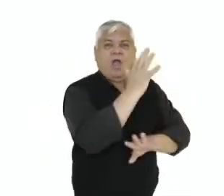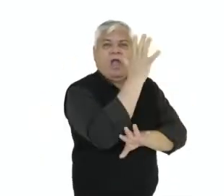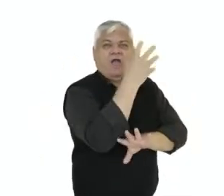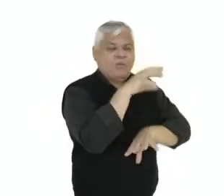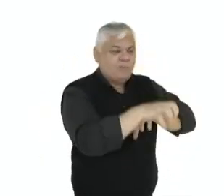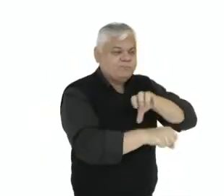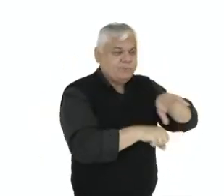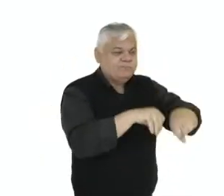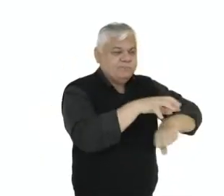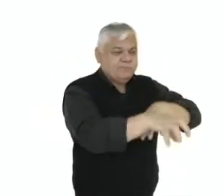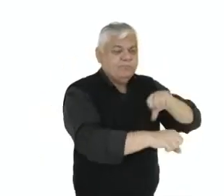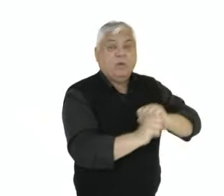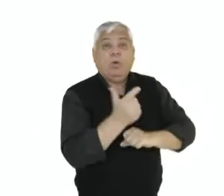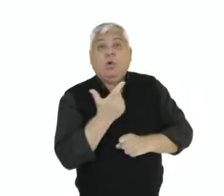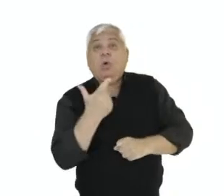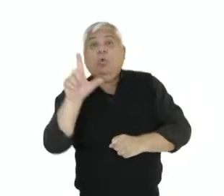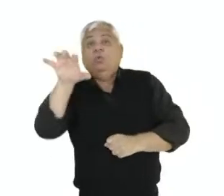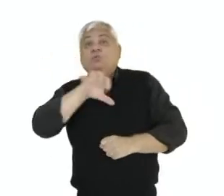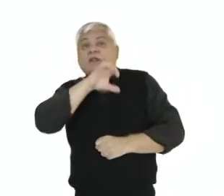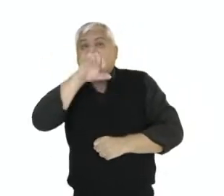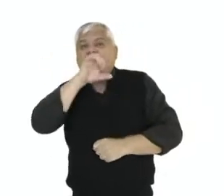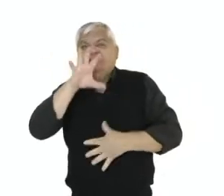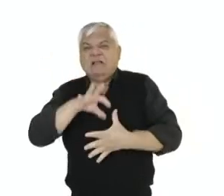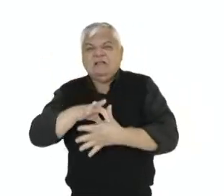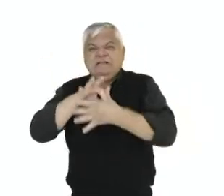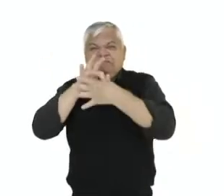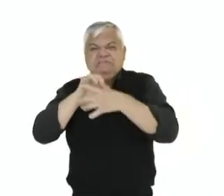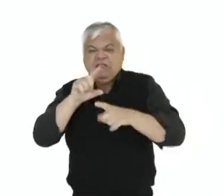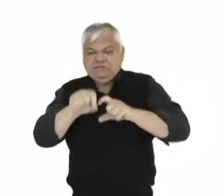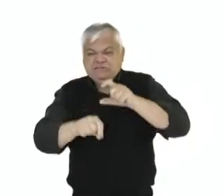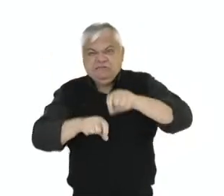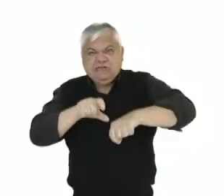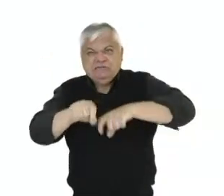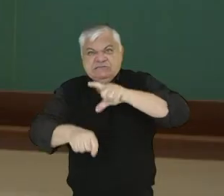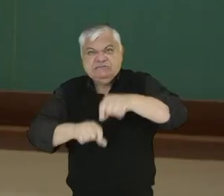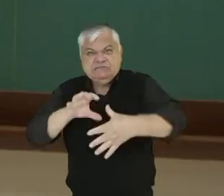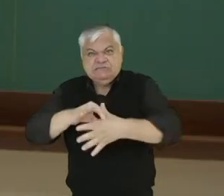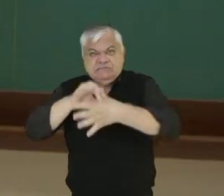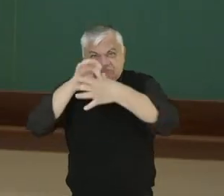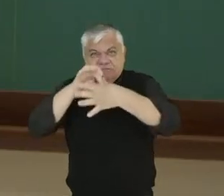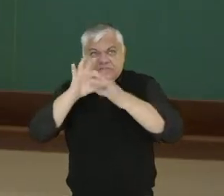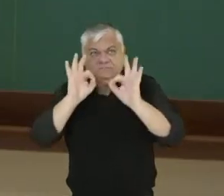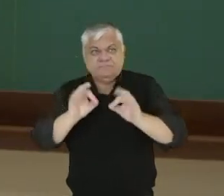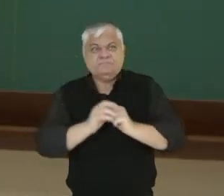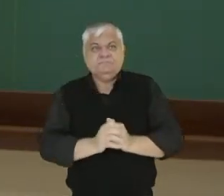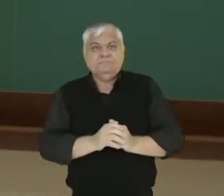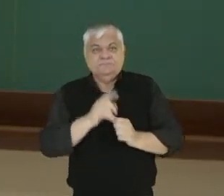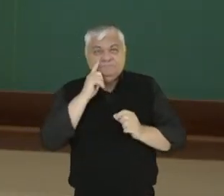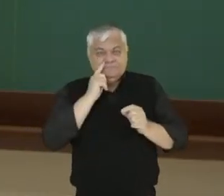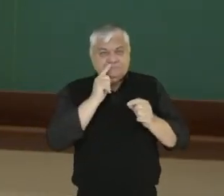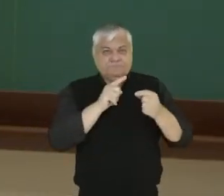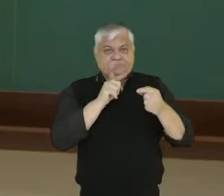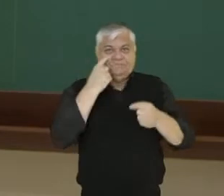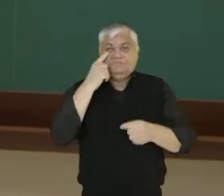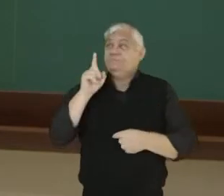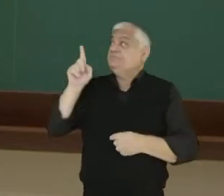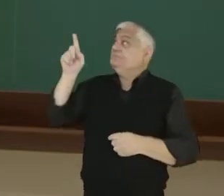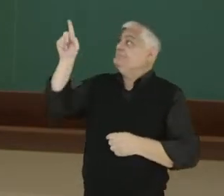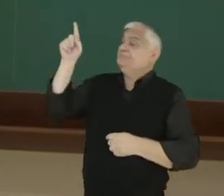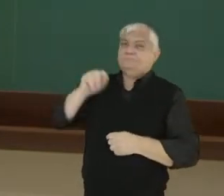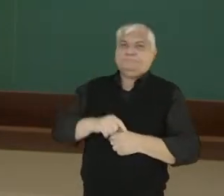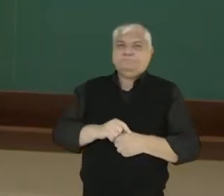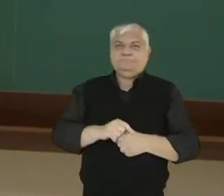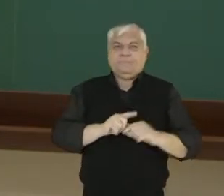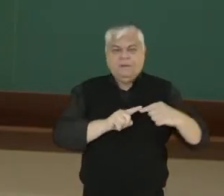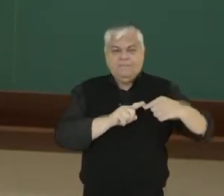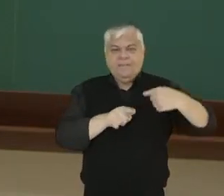são carnívoros, comem só carne. Aqui desse lado eu tenho um processo que mostra como é que é essa